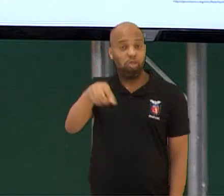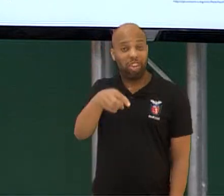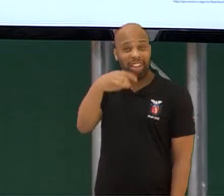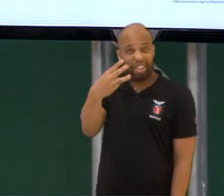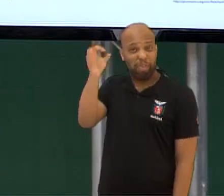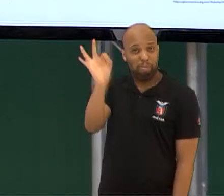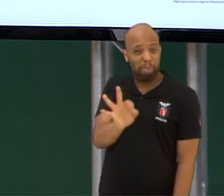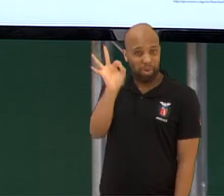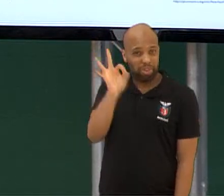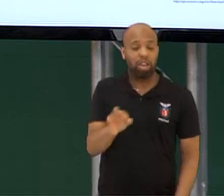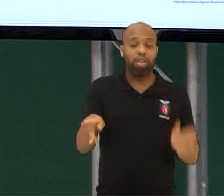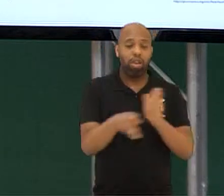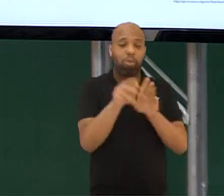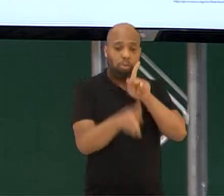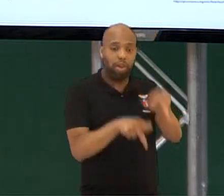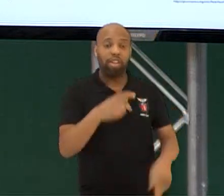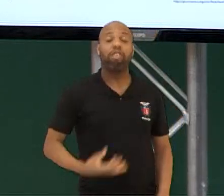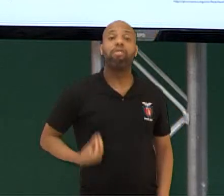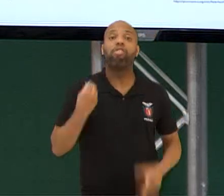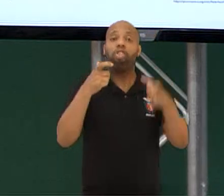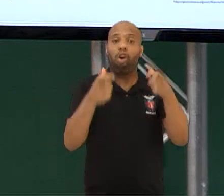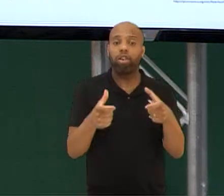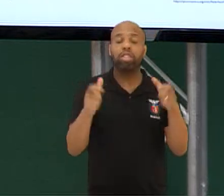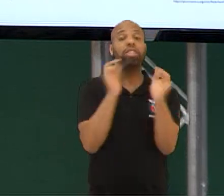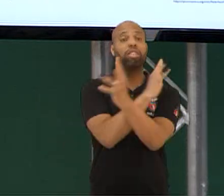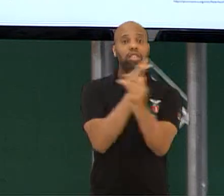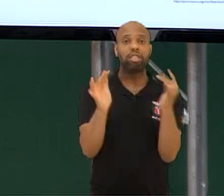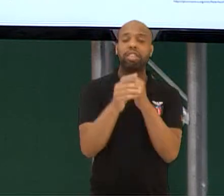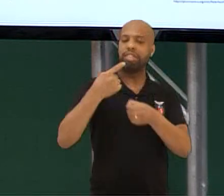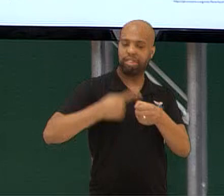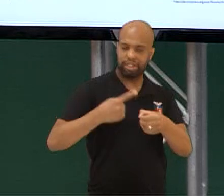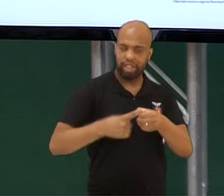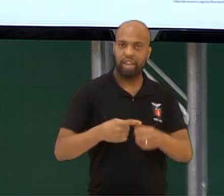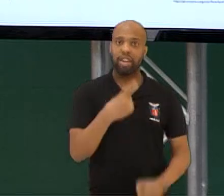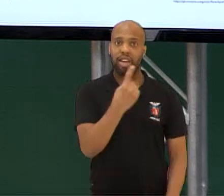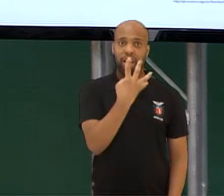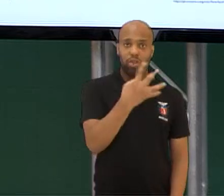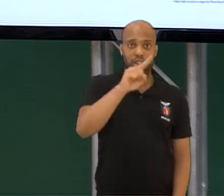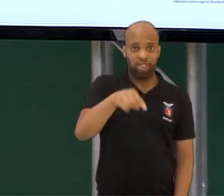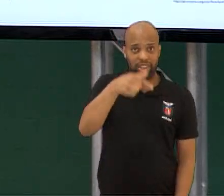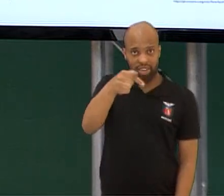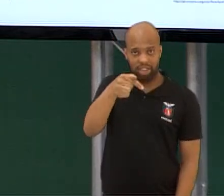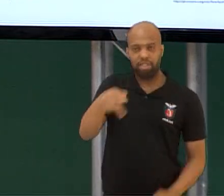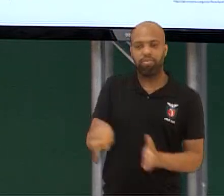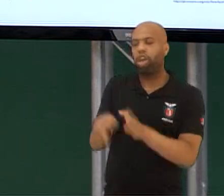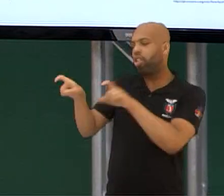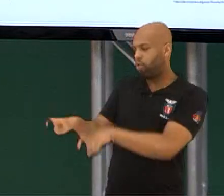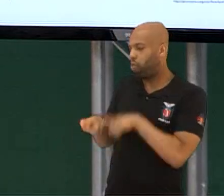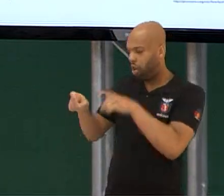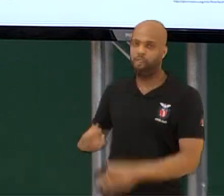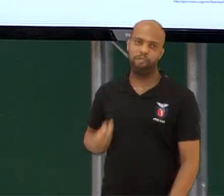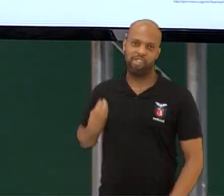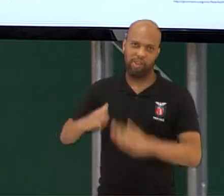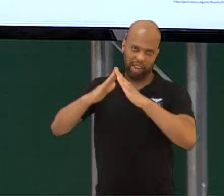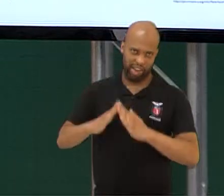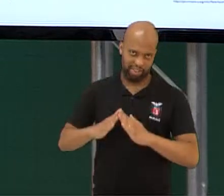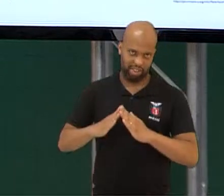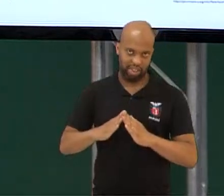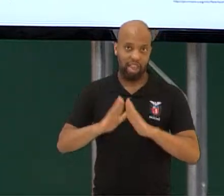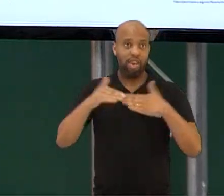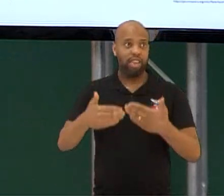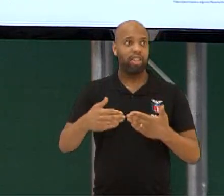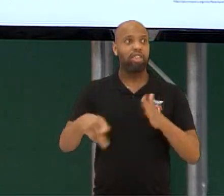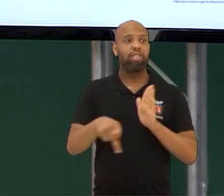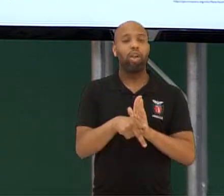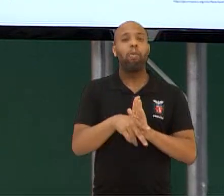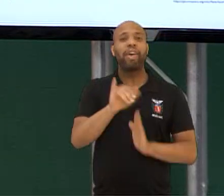85,3% da população paranaense está nas áreas urbanas, né? E 14,7% na área rural. E quando a gente fala de IDH, é importante a gente lembrar,